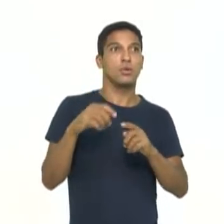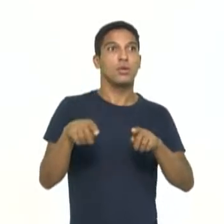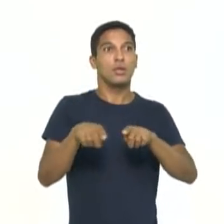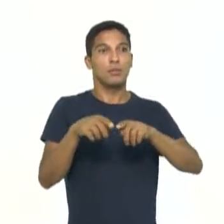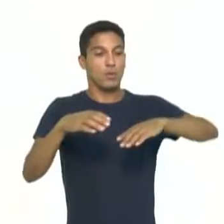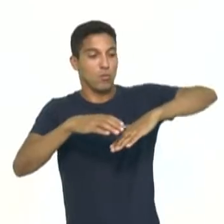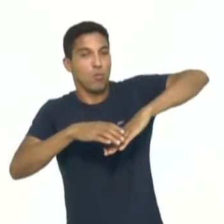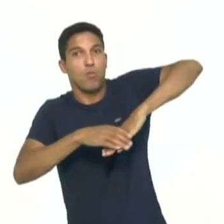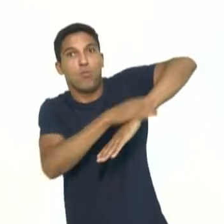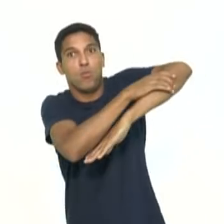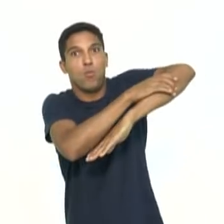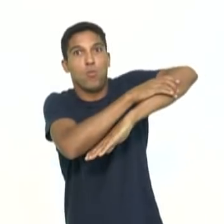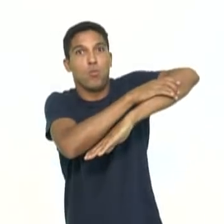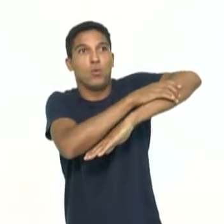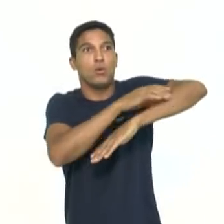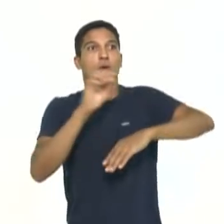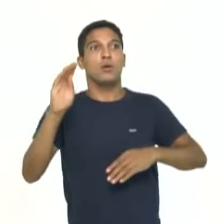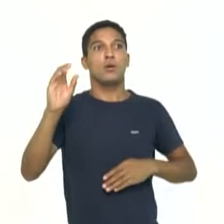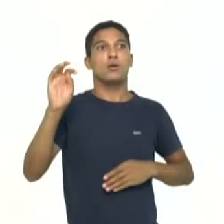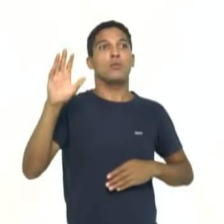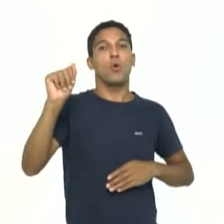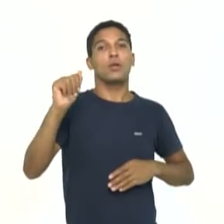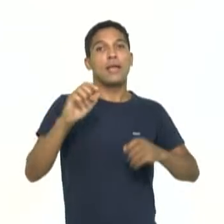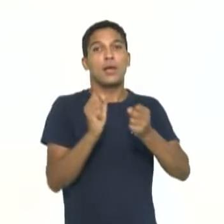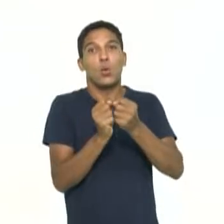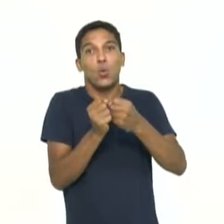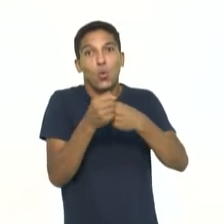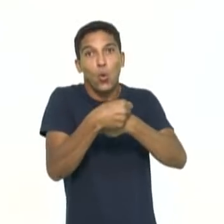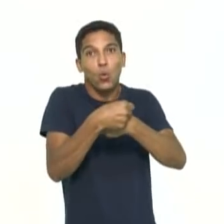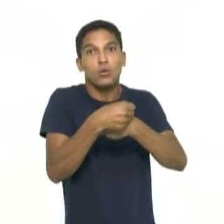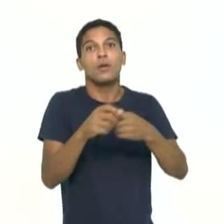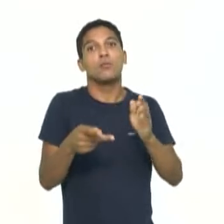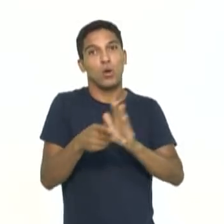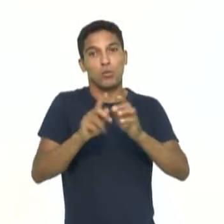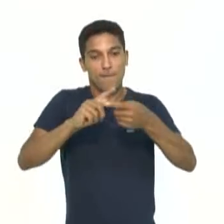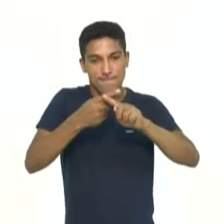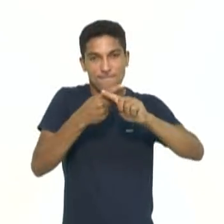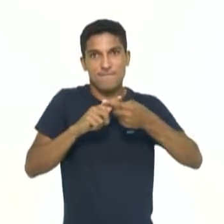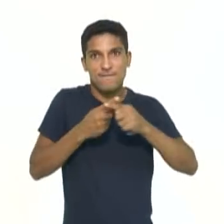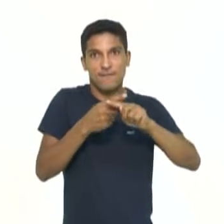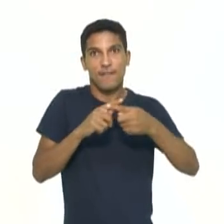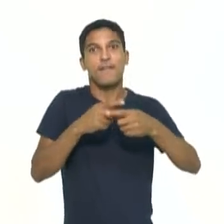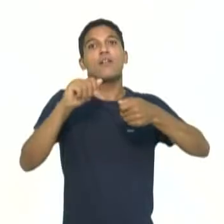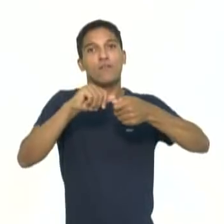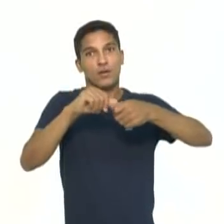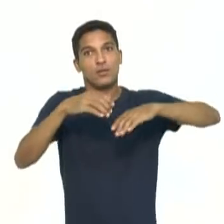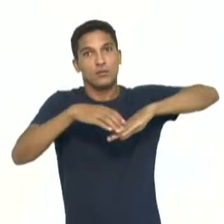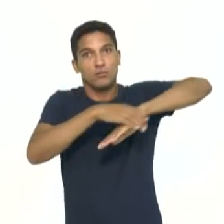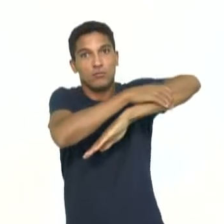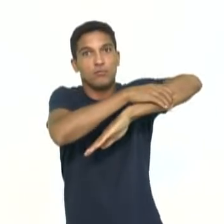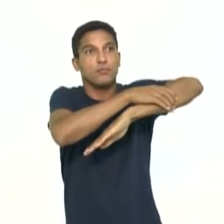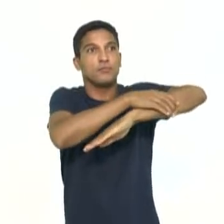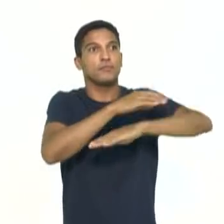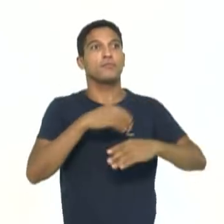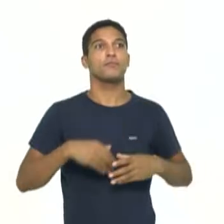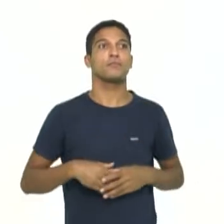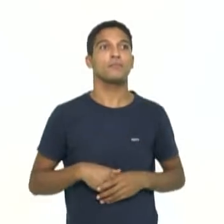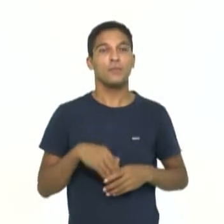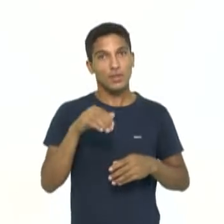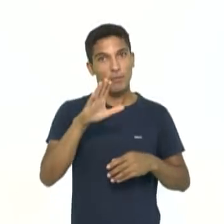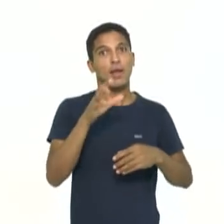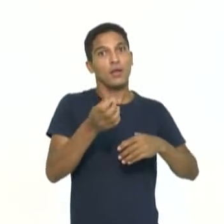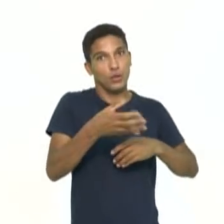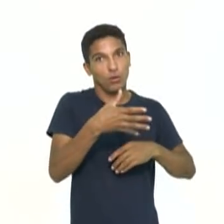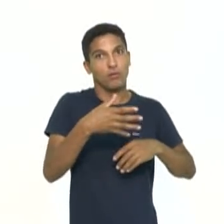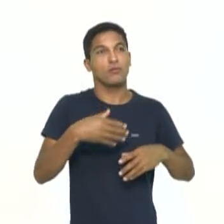potro, já de couro, mas ela é feita à mão ali, enfim. Essa daqui já mais moderna